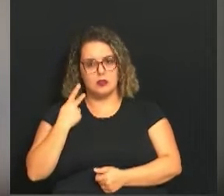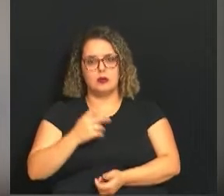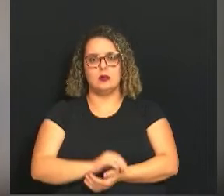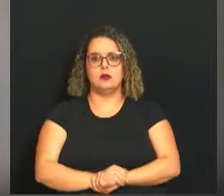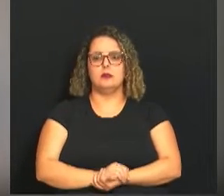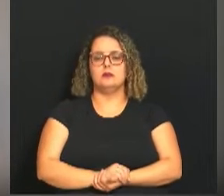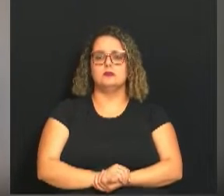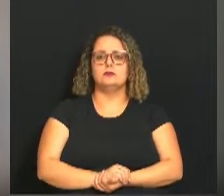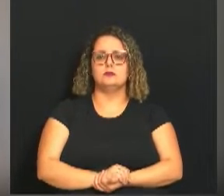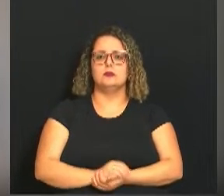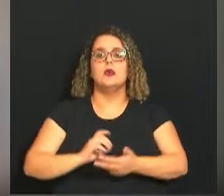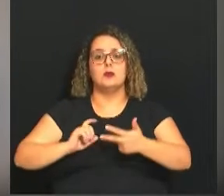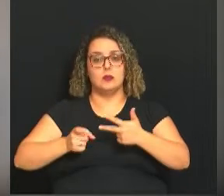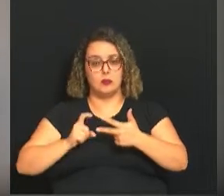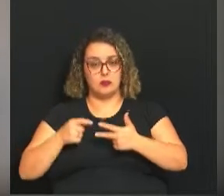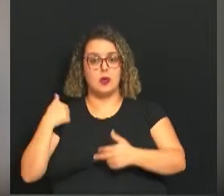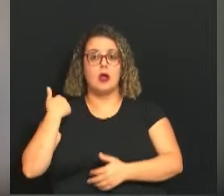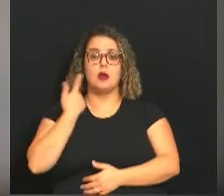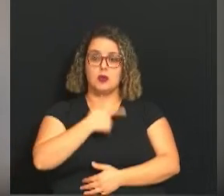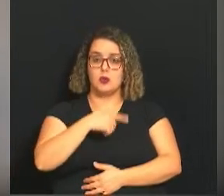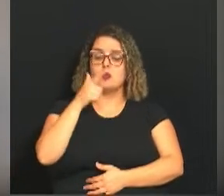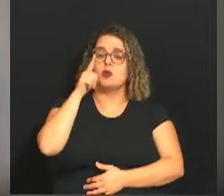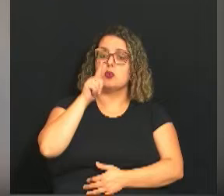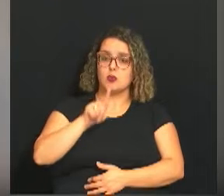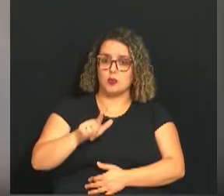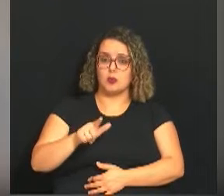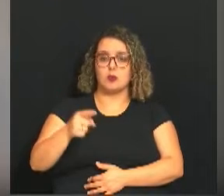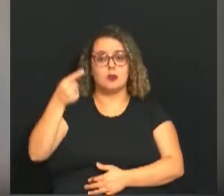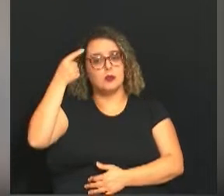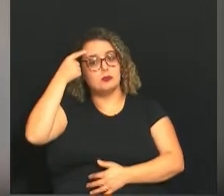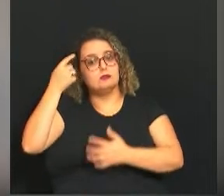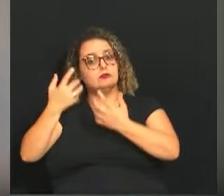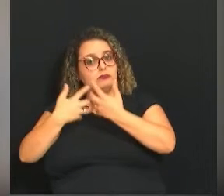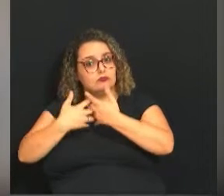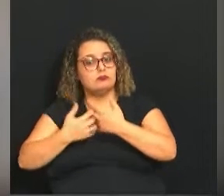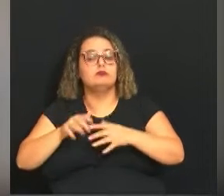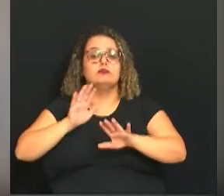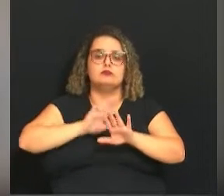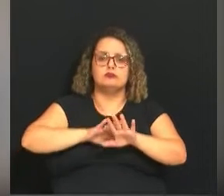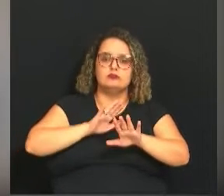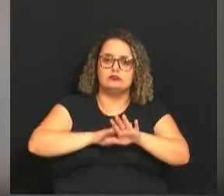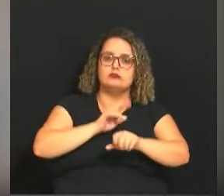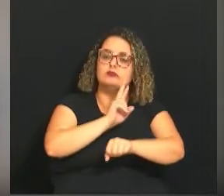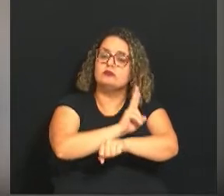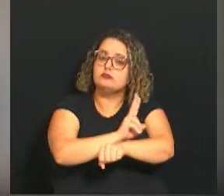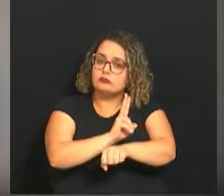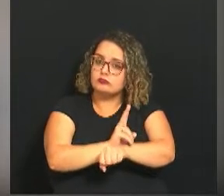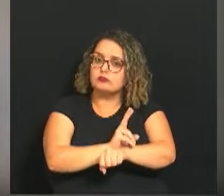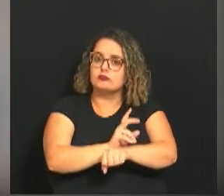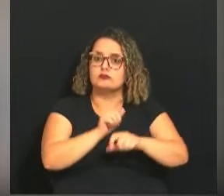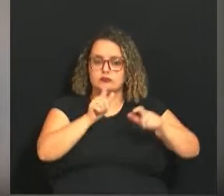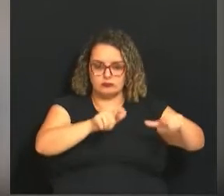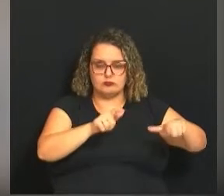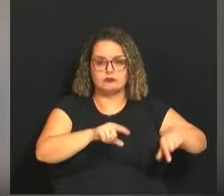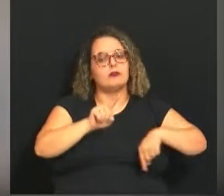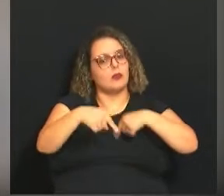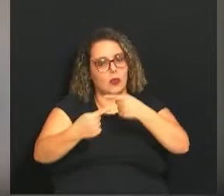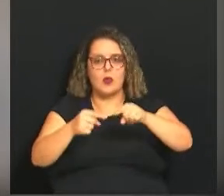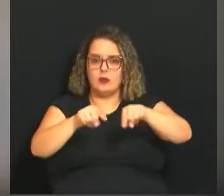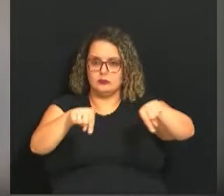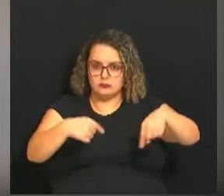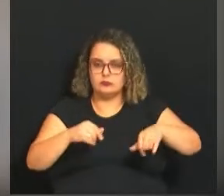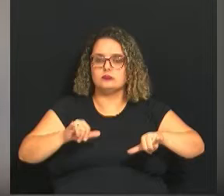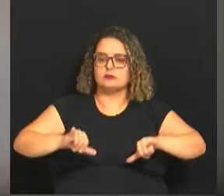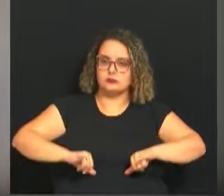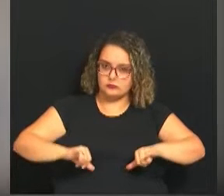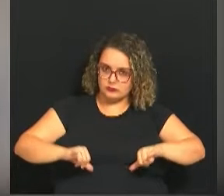Poder Executivo para que a gente consiga pensar em medidas que protejam esses e outros terreiros que sofrem